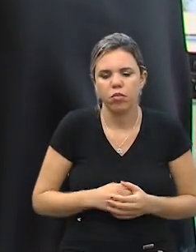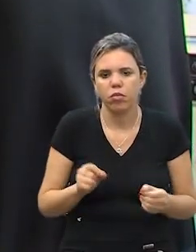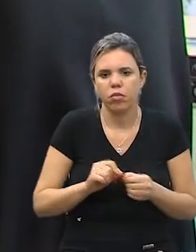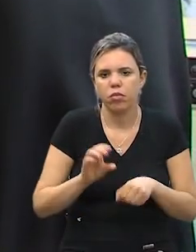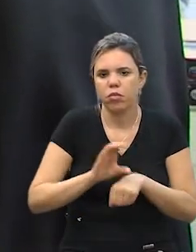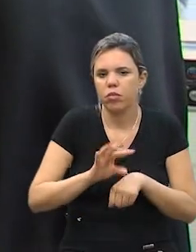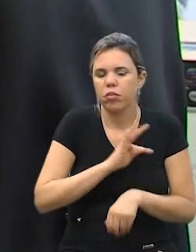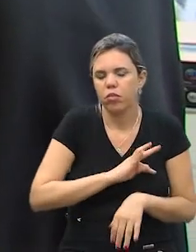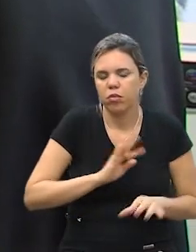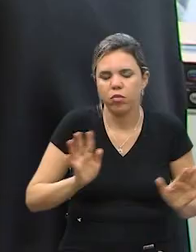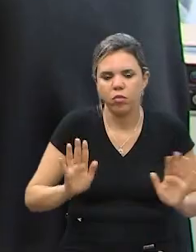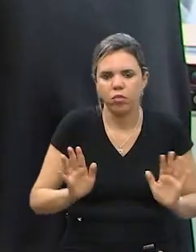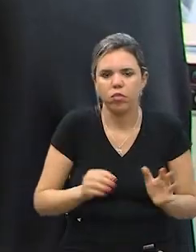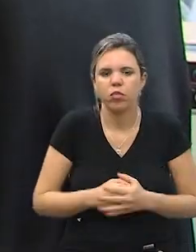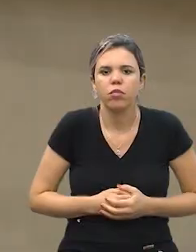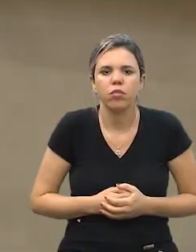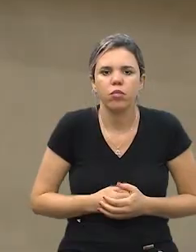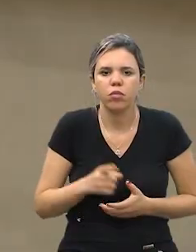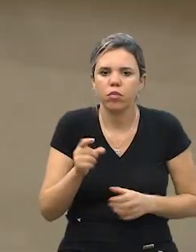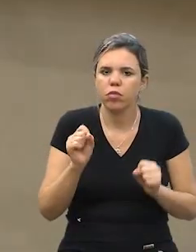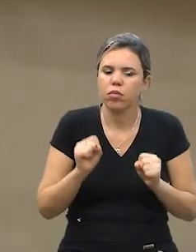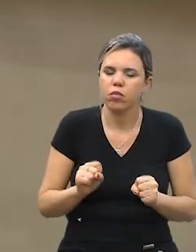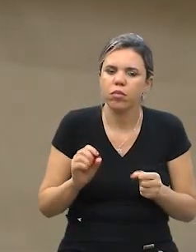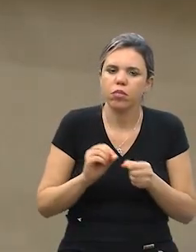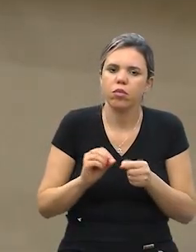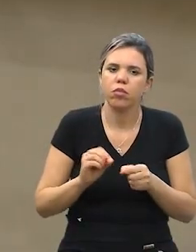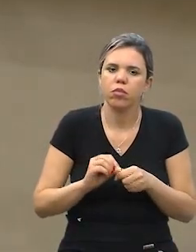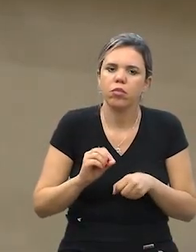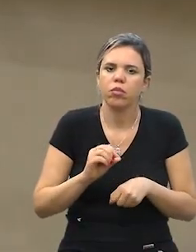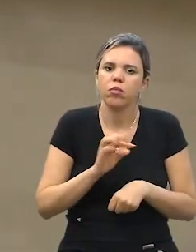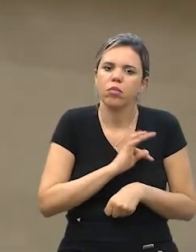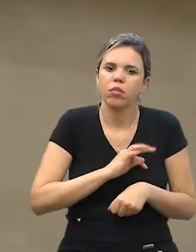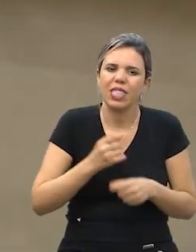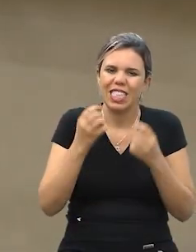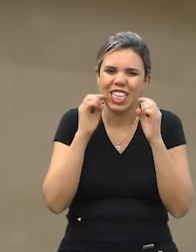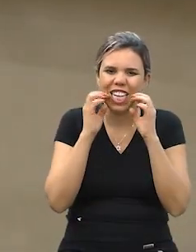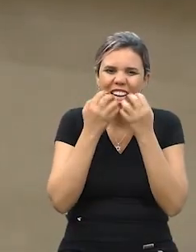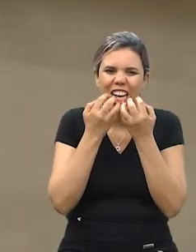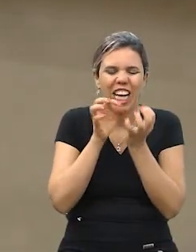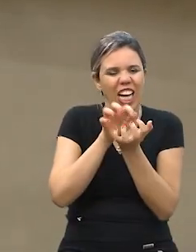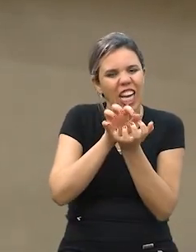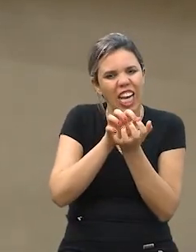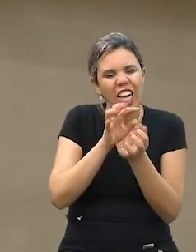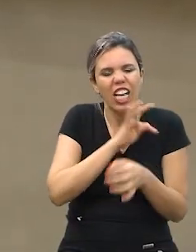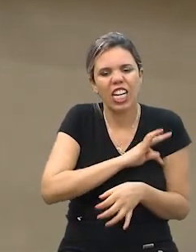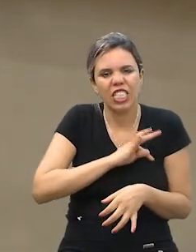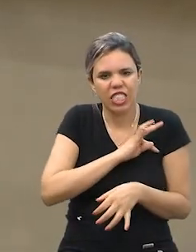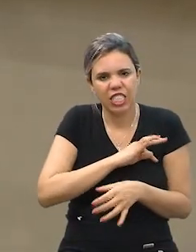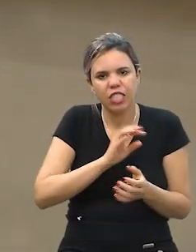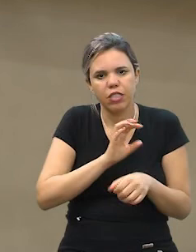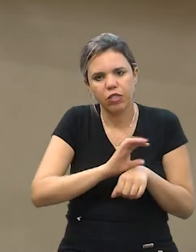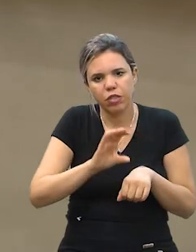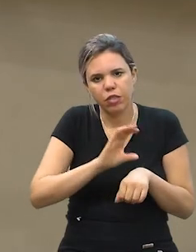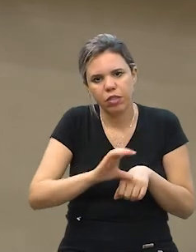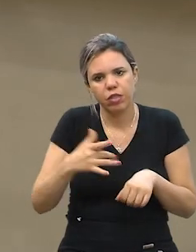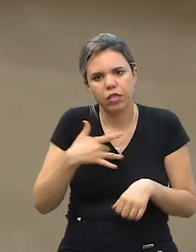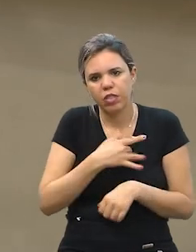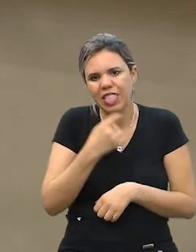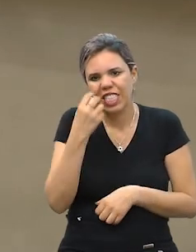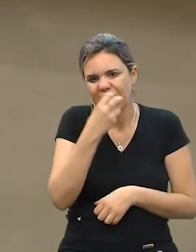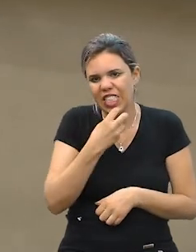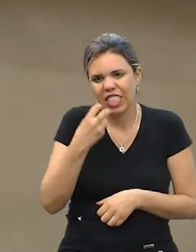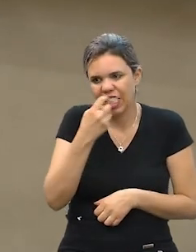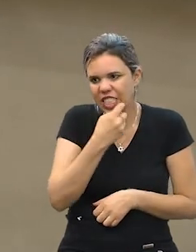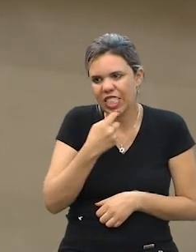fazer um curso técnico. Você pode fazer um curso técnico em prótese, você pode fazer um curso técnico em saúde